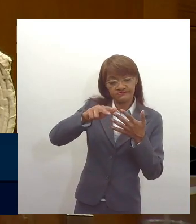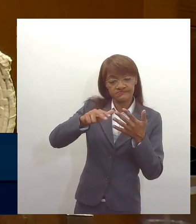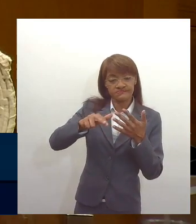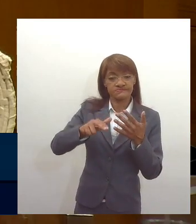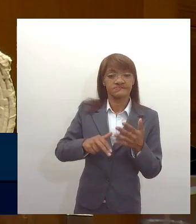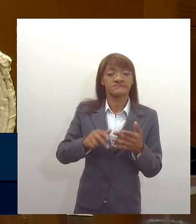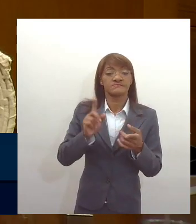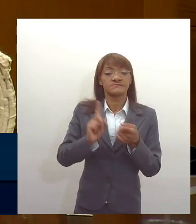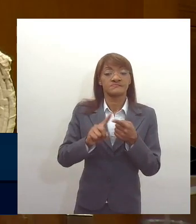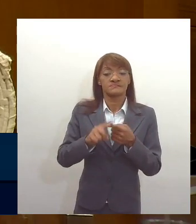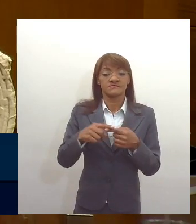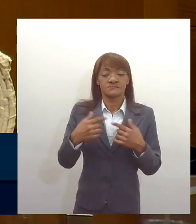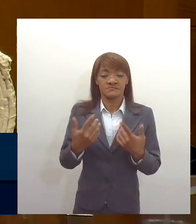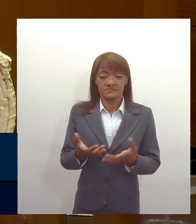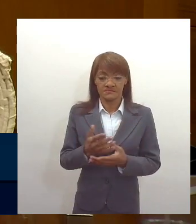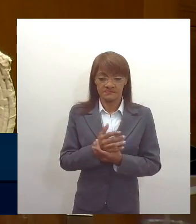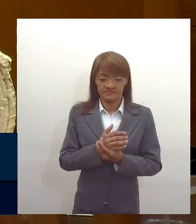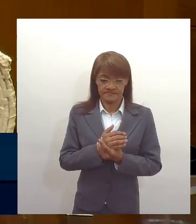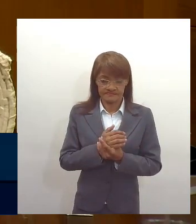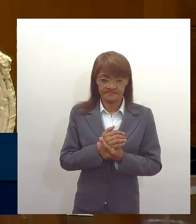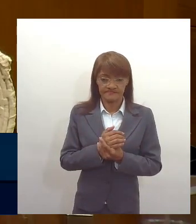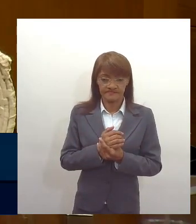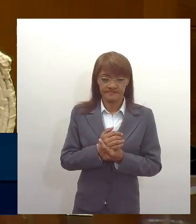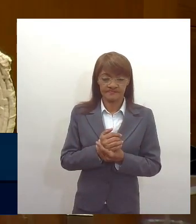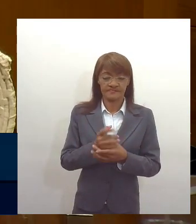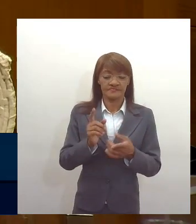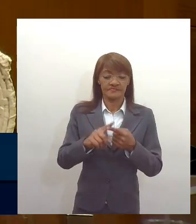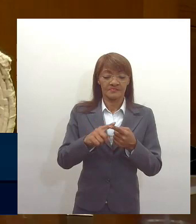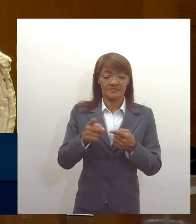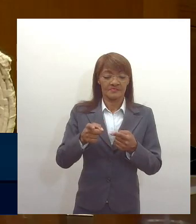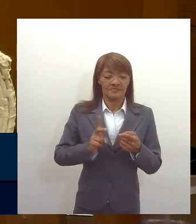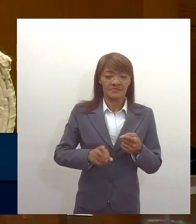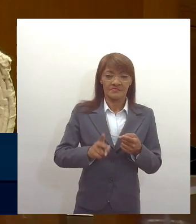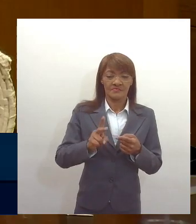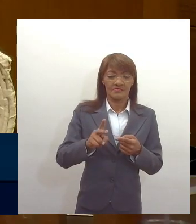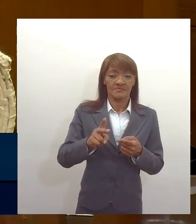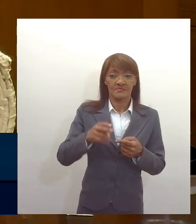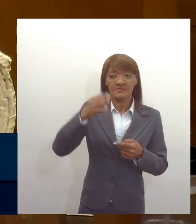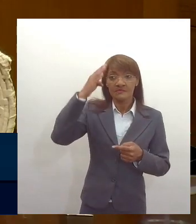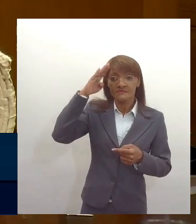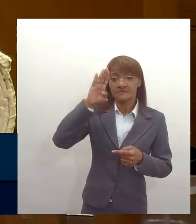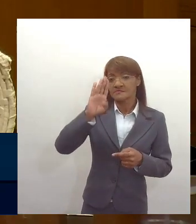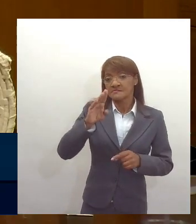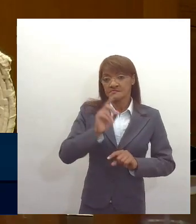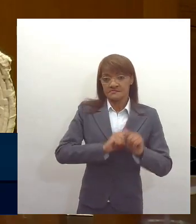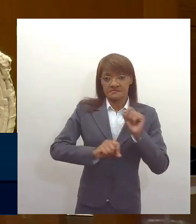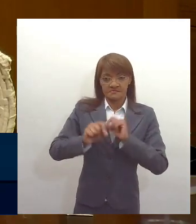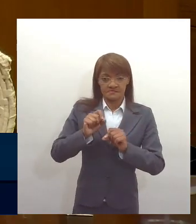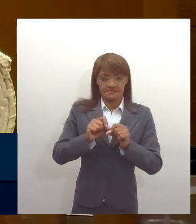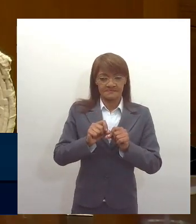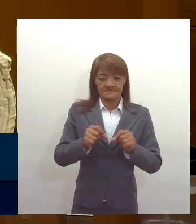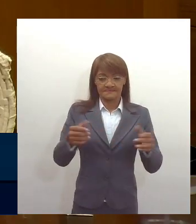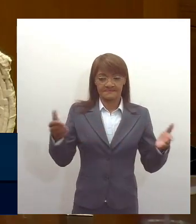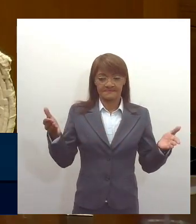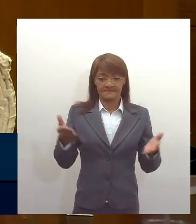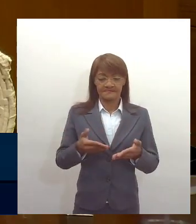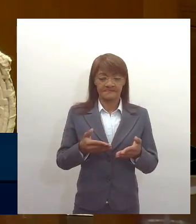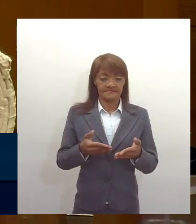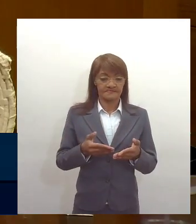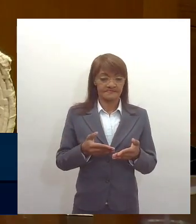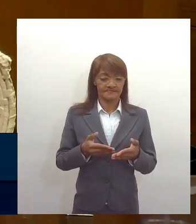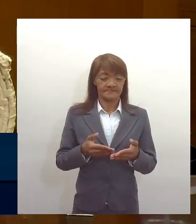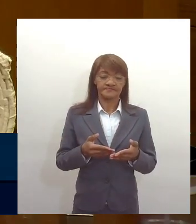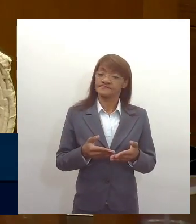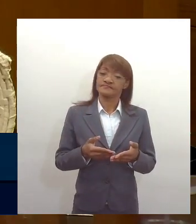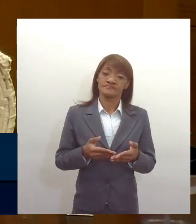é o dos guardas municipais, vários outros sindicatos que estão, né, hoje, né, lá em frente à